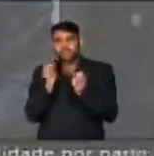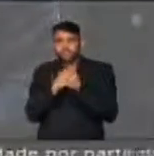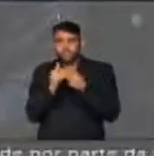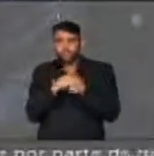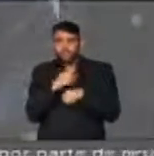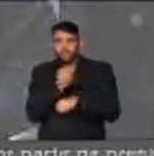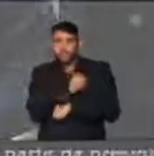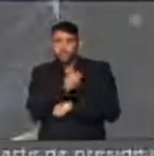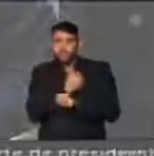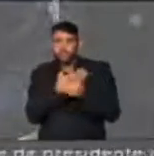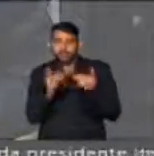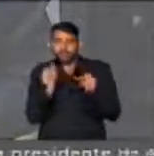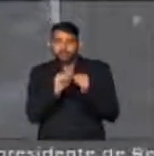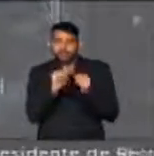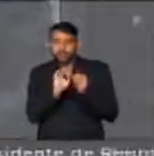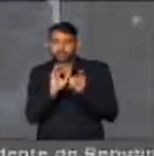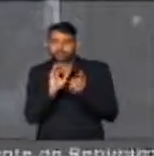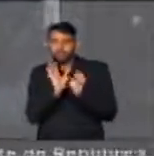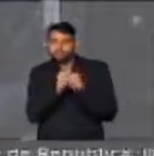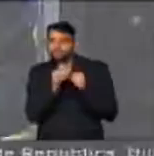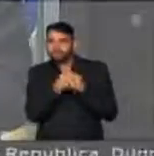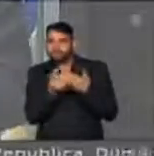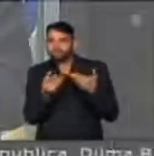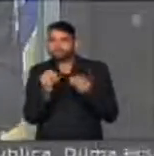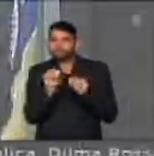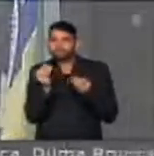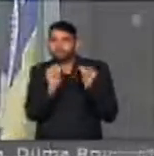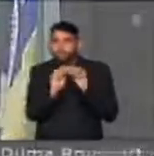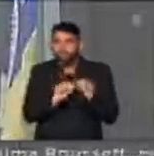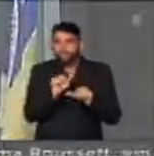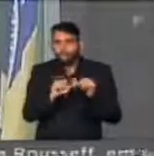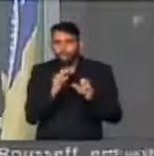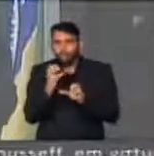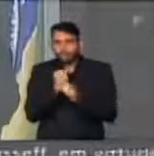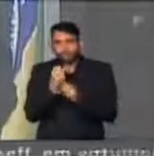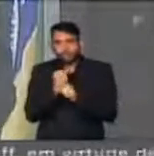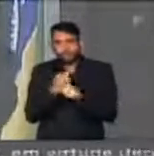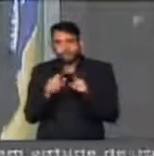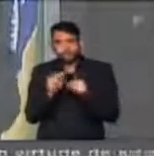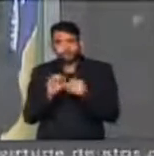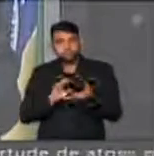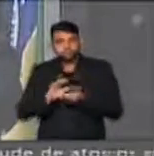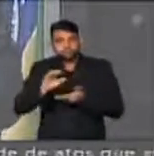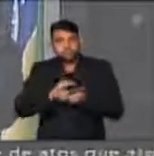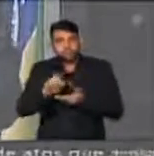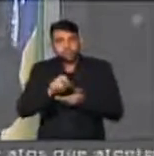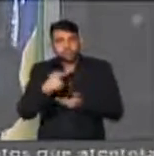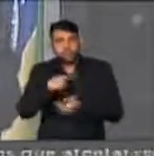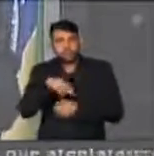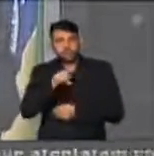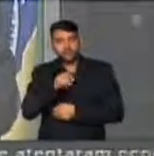de fazer maquiagens, e faz com que os orçamentos e os investimentos na